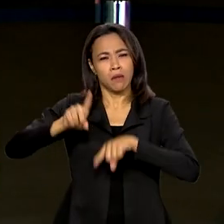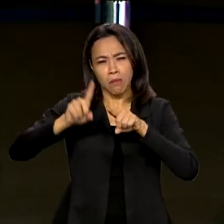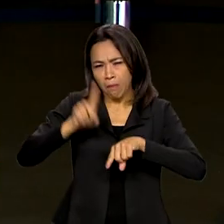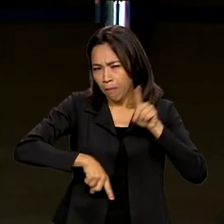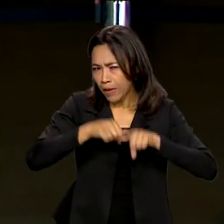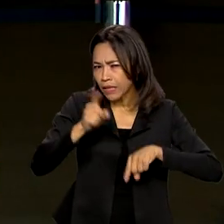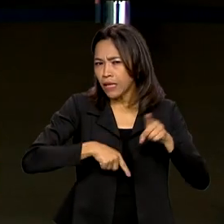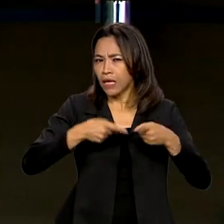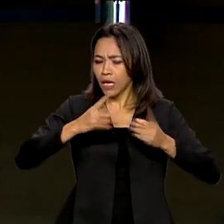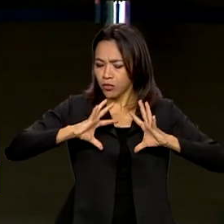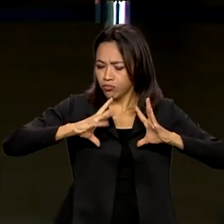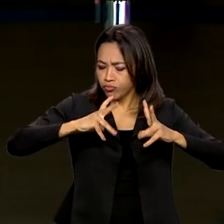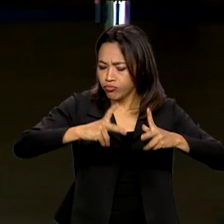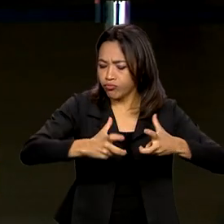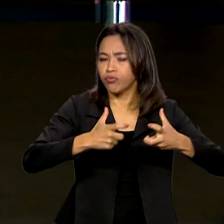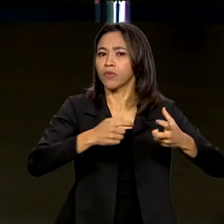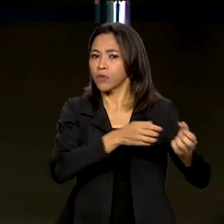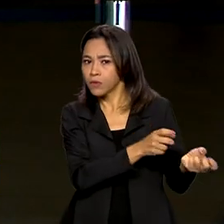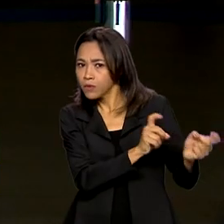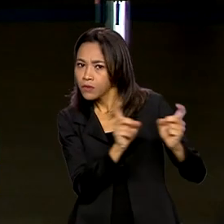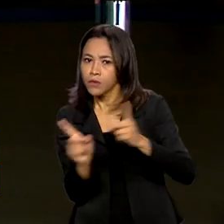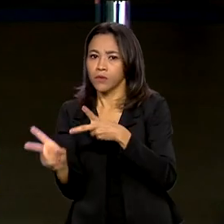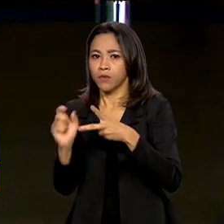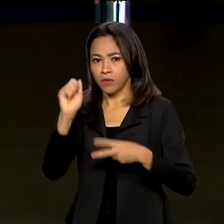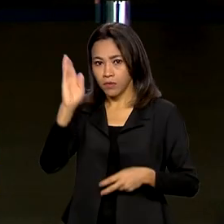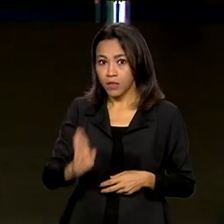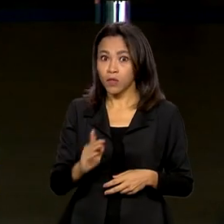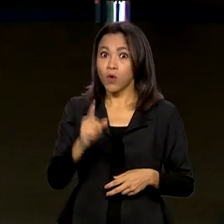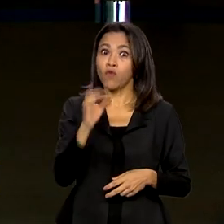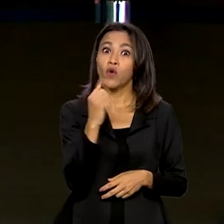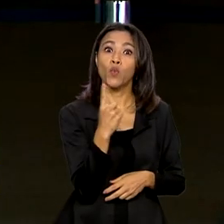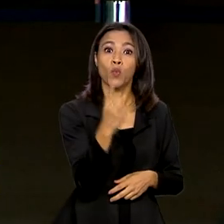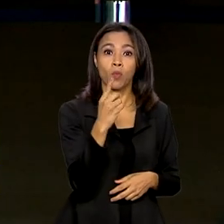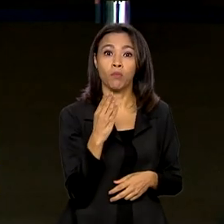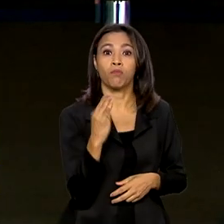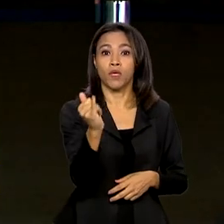mecânicas. No ano passado, as transações superaram